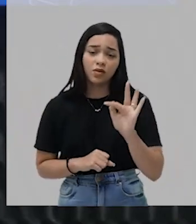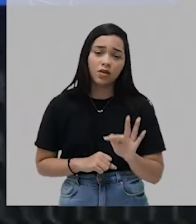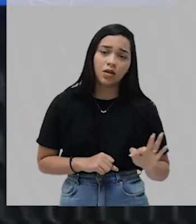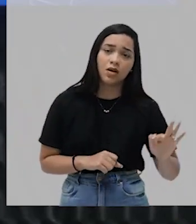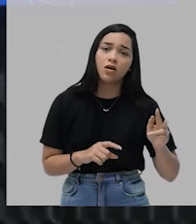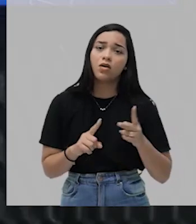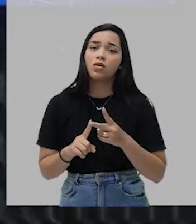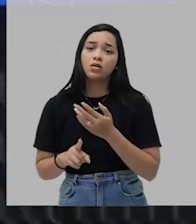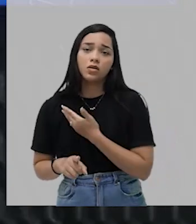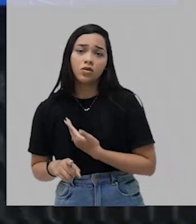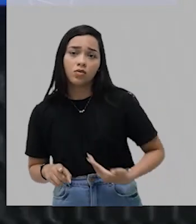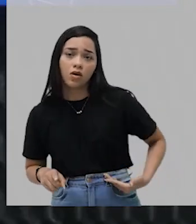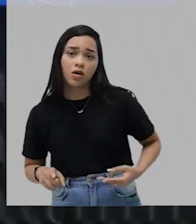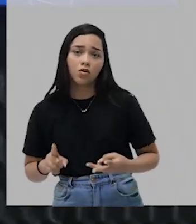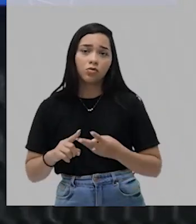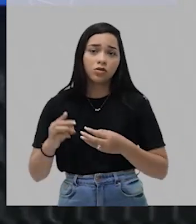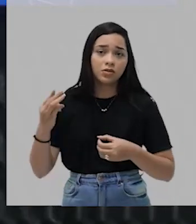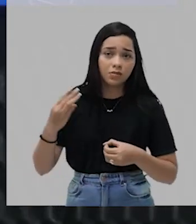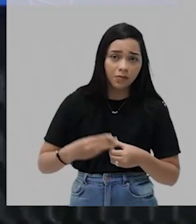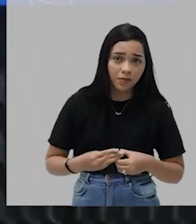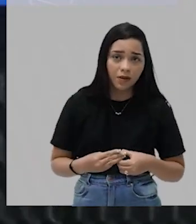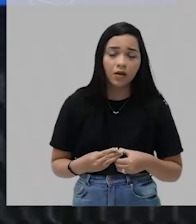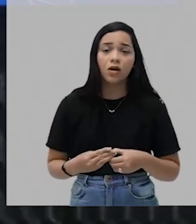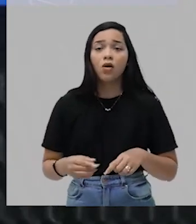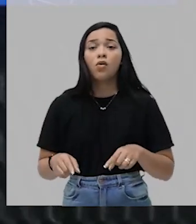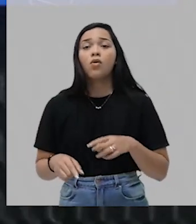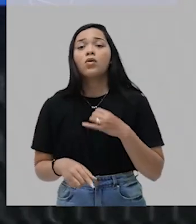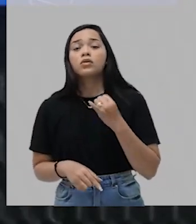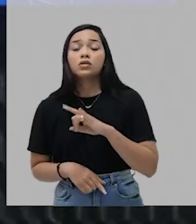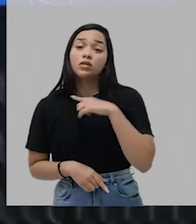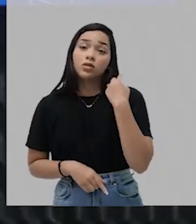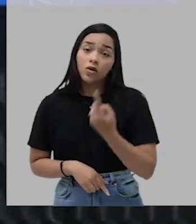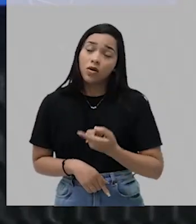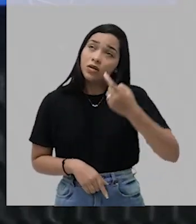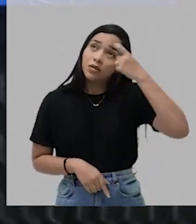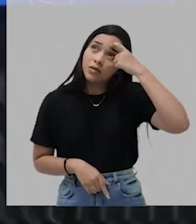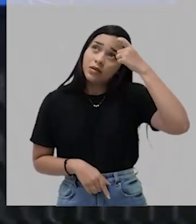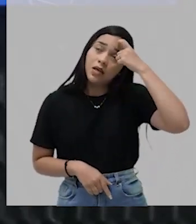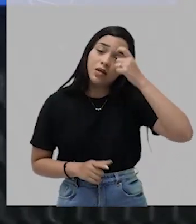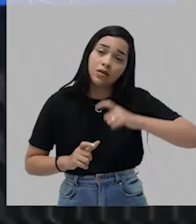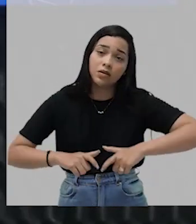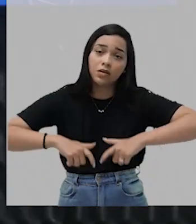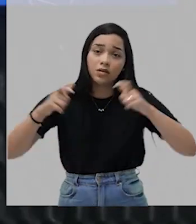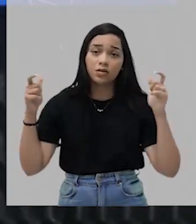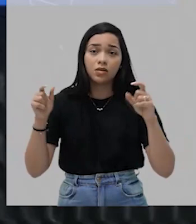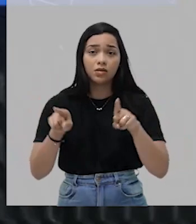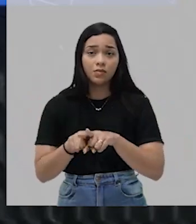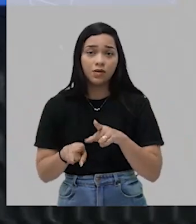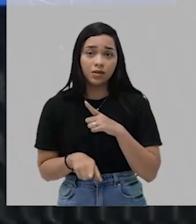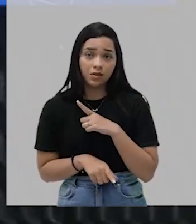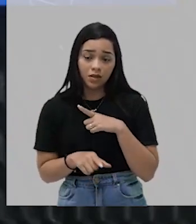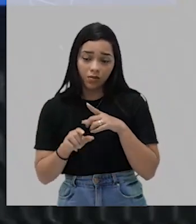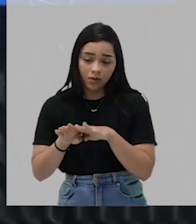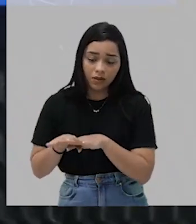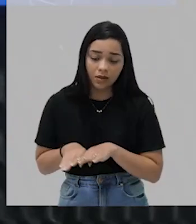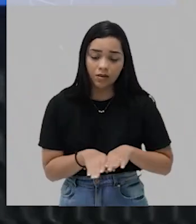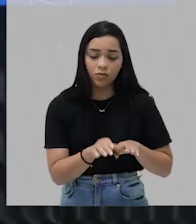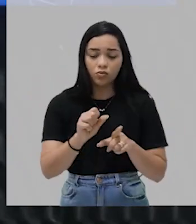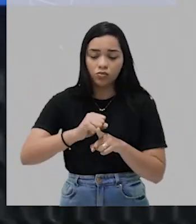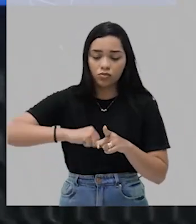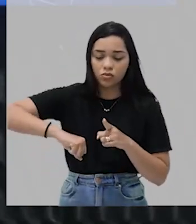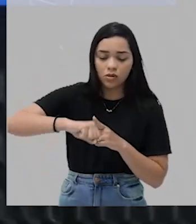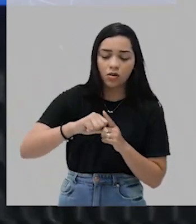federal, estadual e municipal. Se nós pensamos em crescer com equilíbrio